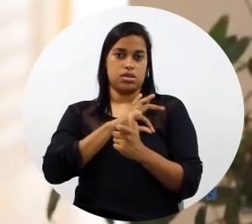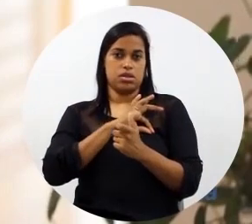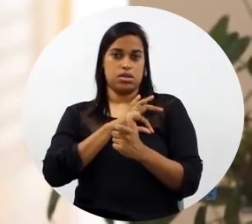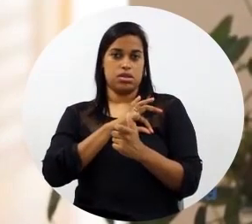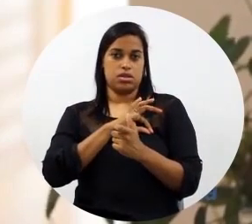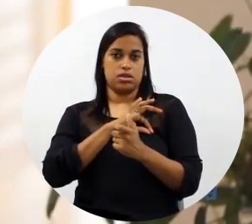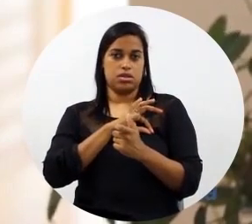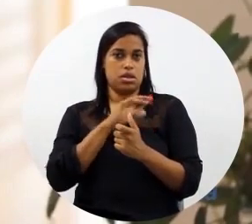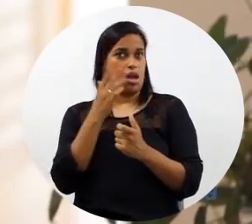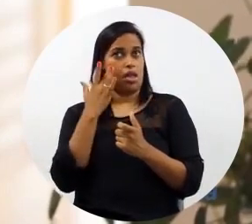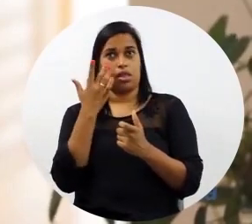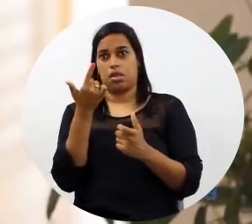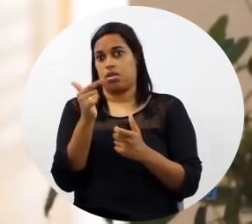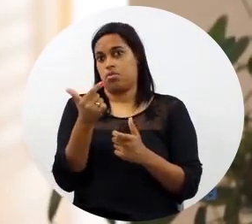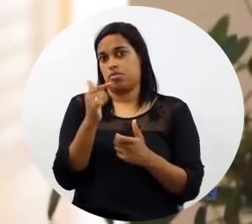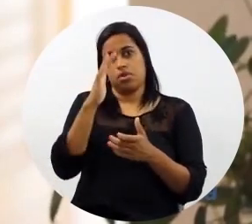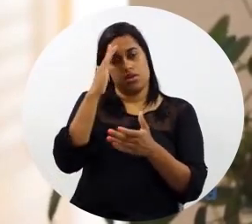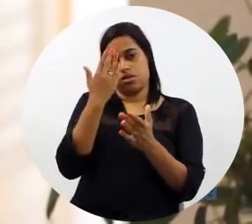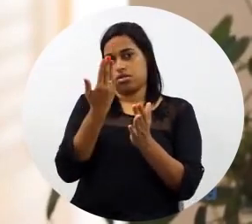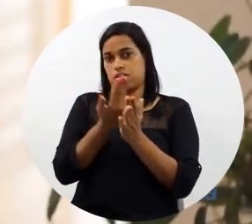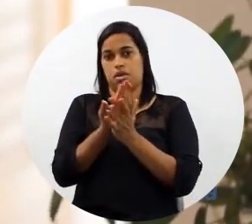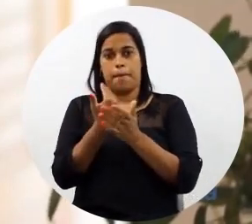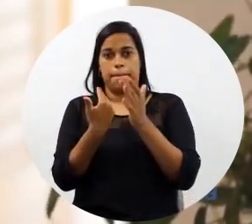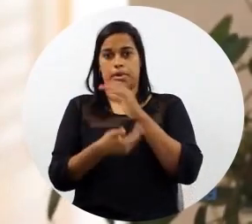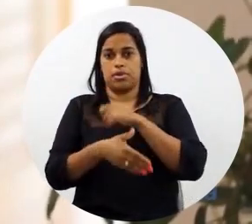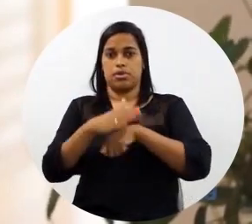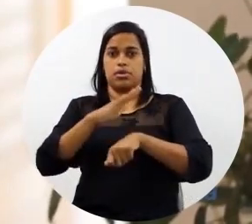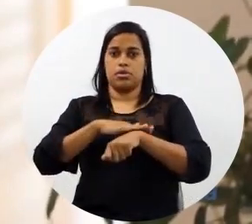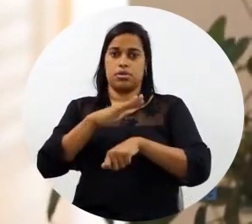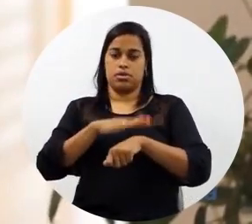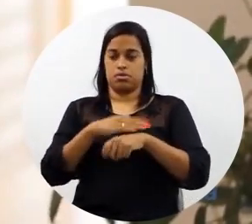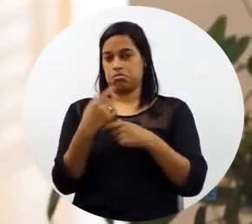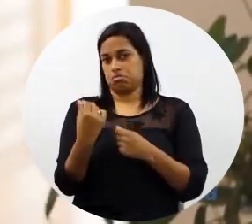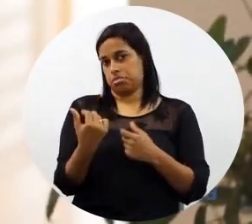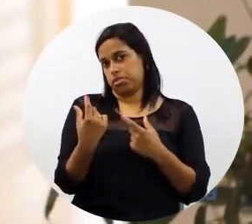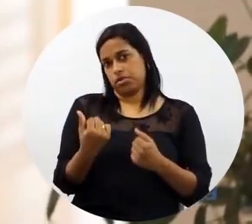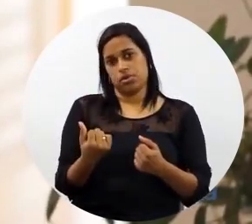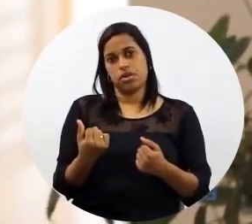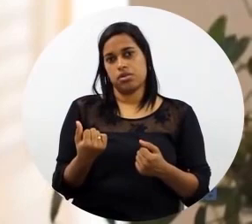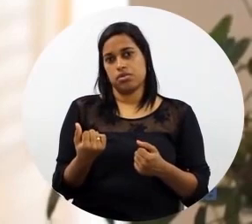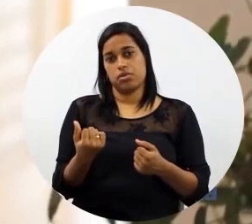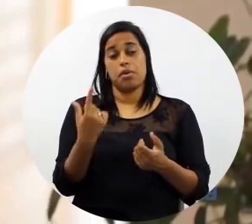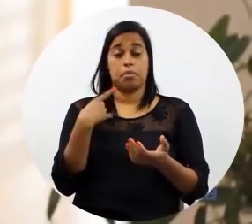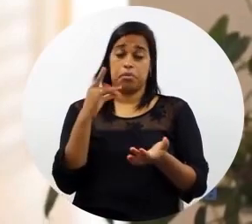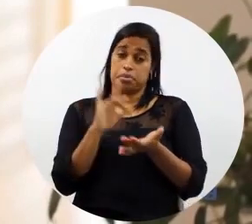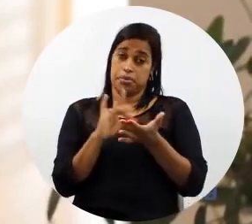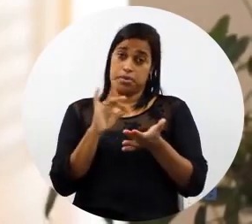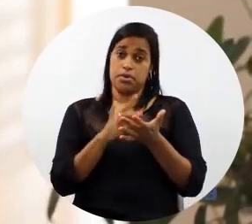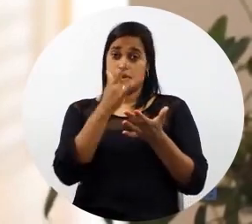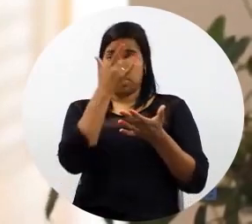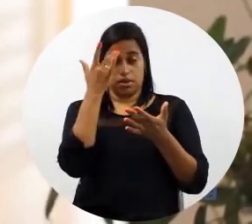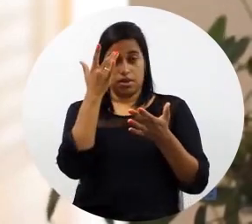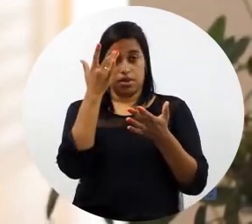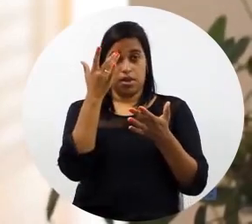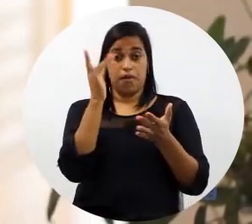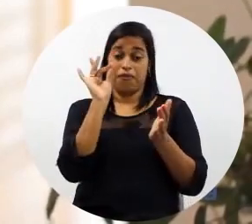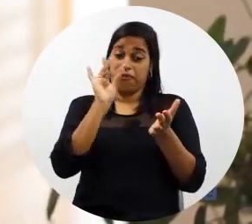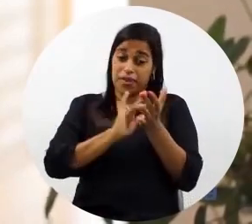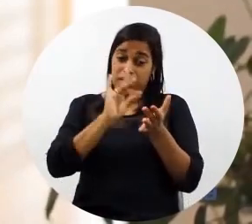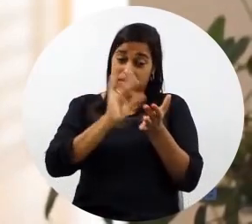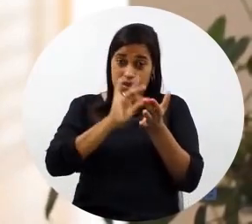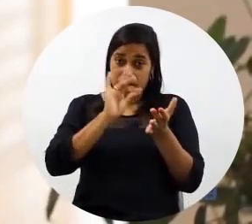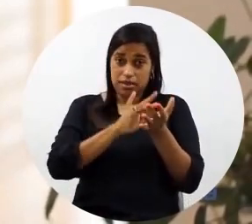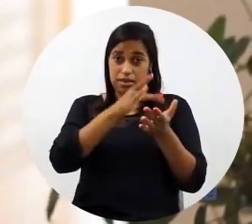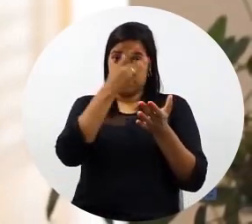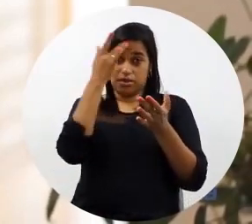uma louca, isso não existe, quem quer perder dinheiro? Muita gente quer. Diz que o verdadeiro artista é aquele que